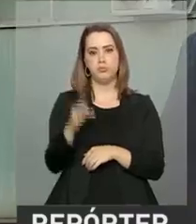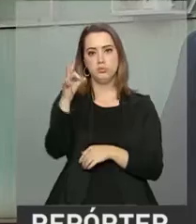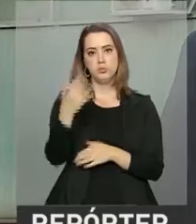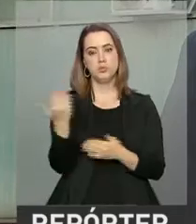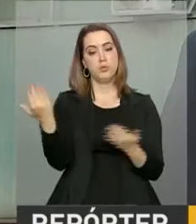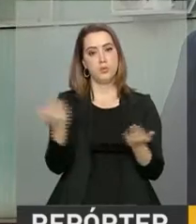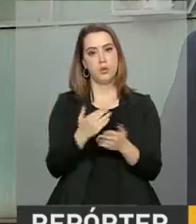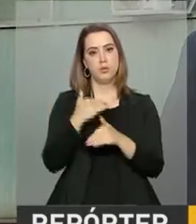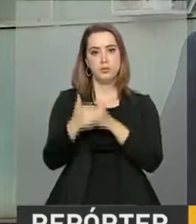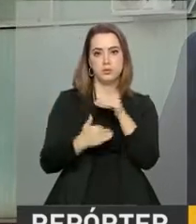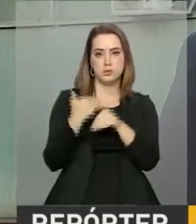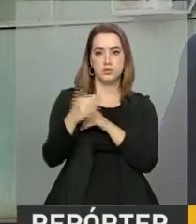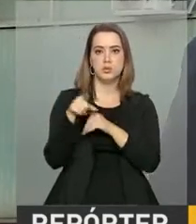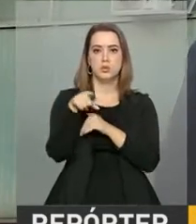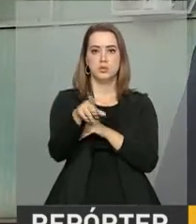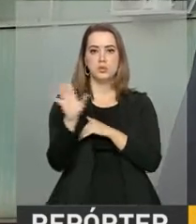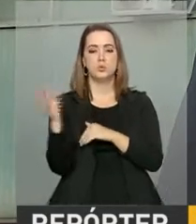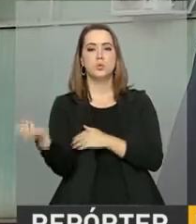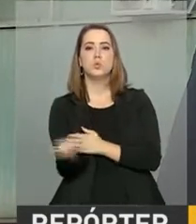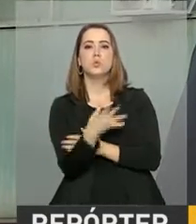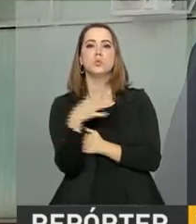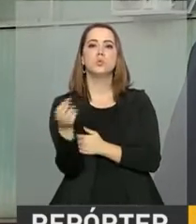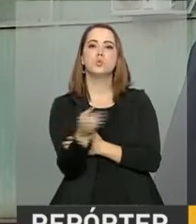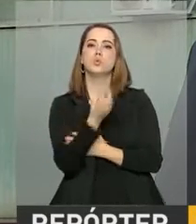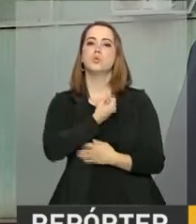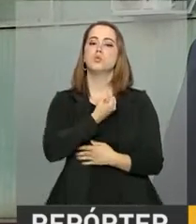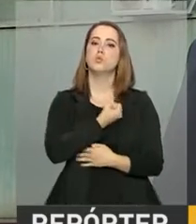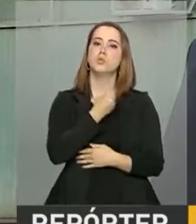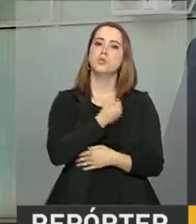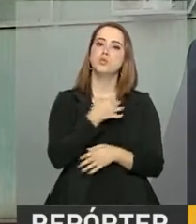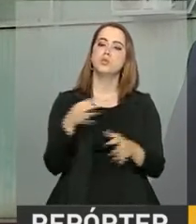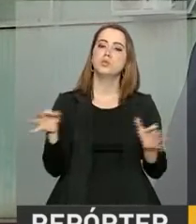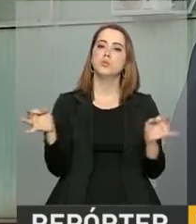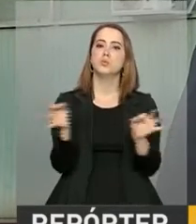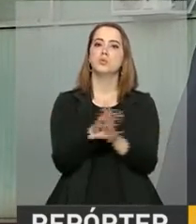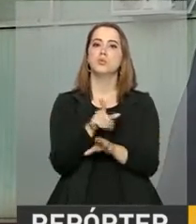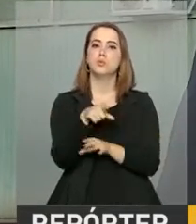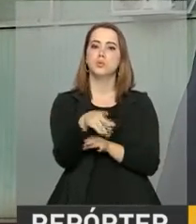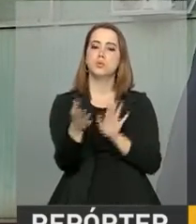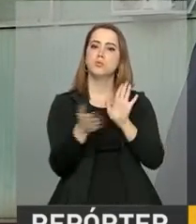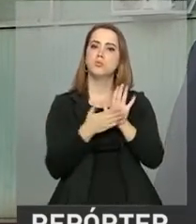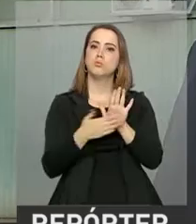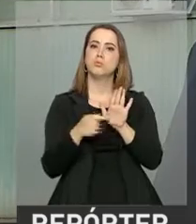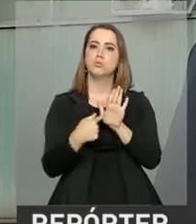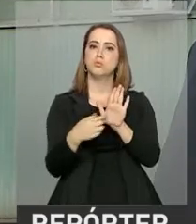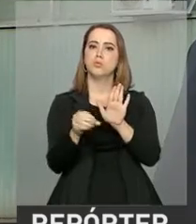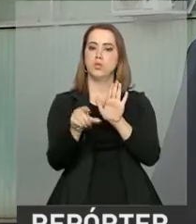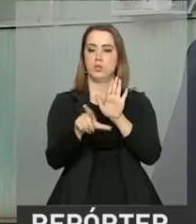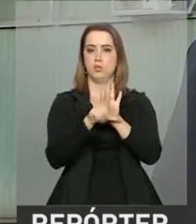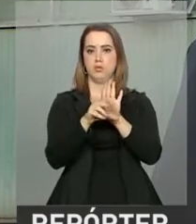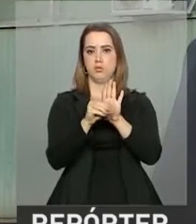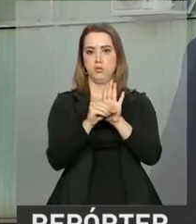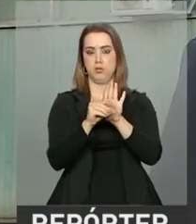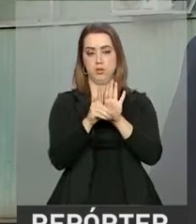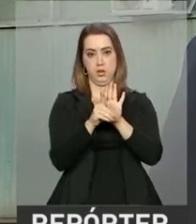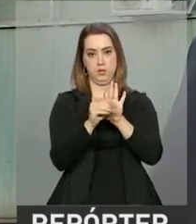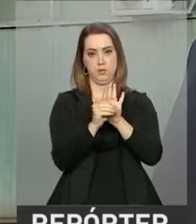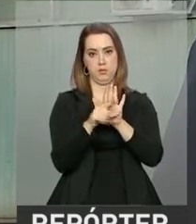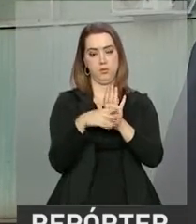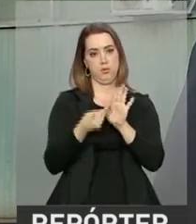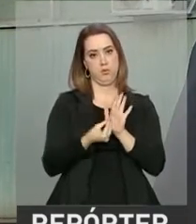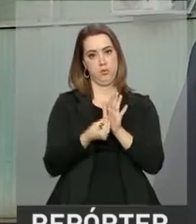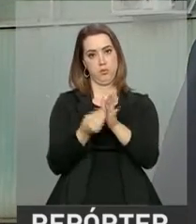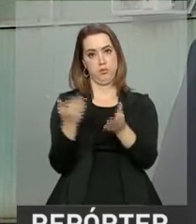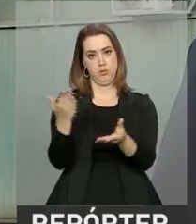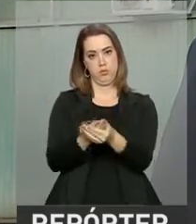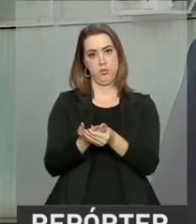de agora, o governo vai utilizar estes novos indicadores para finalizar a proposta de orçamento de 2017, que deve ser